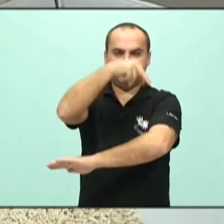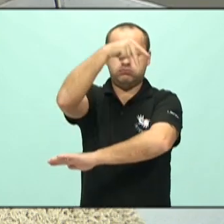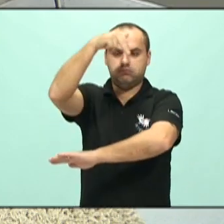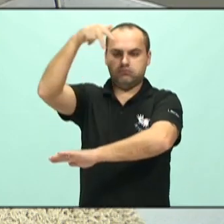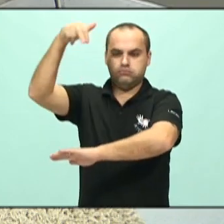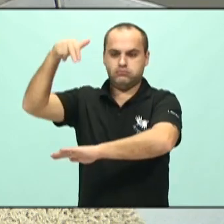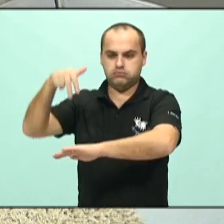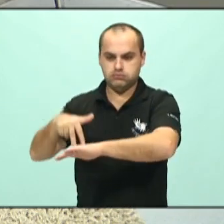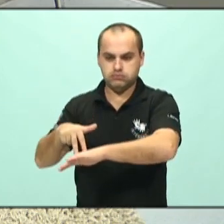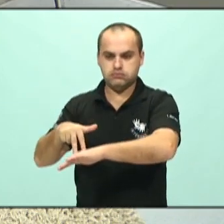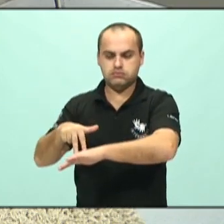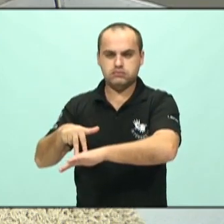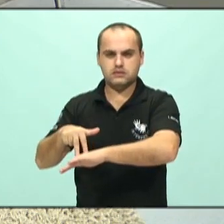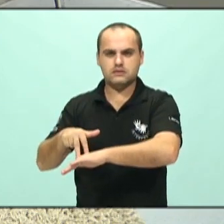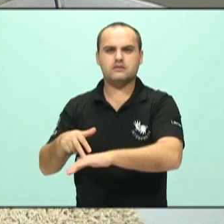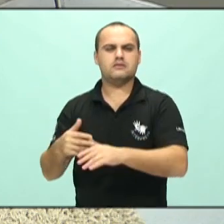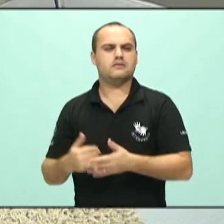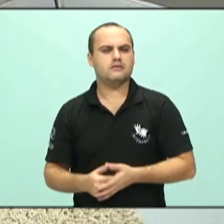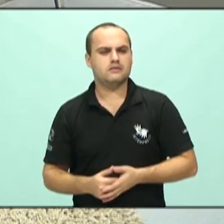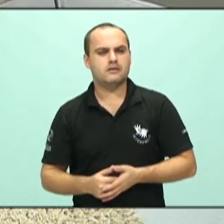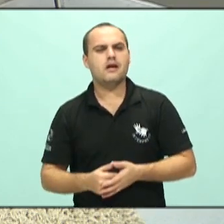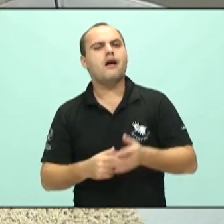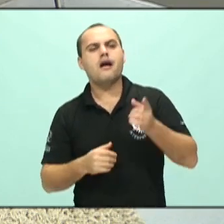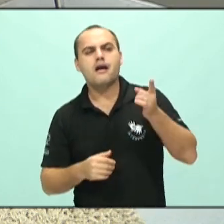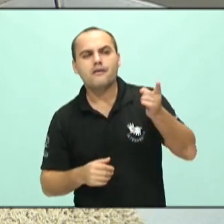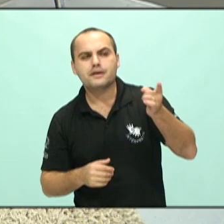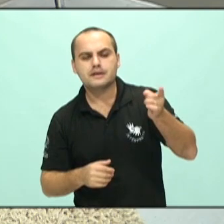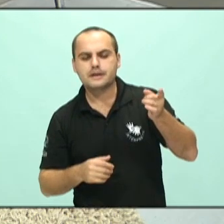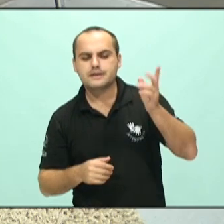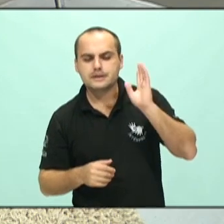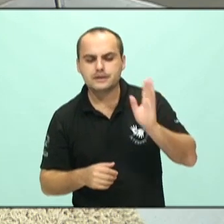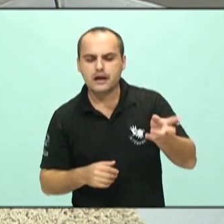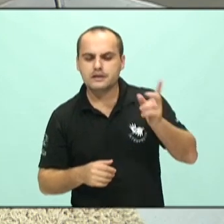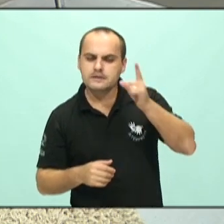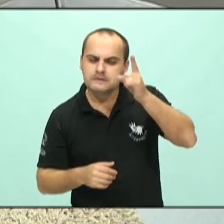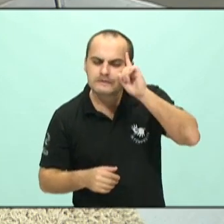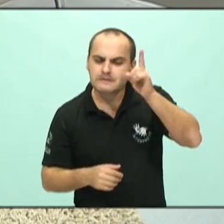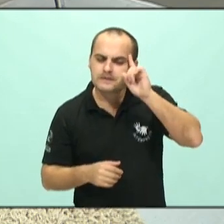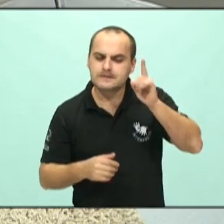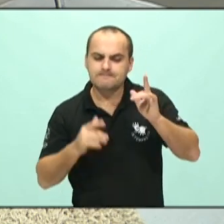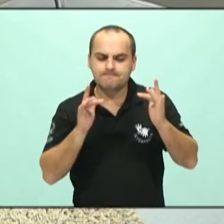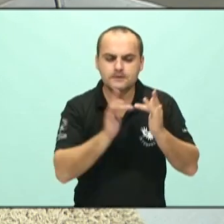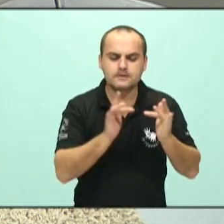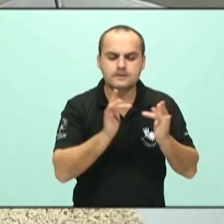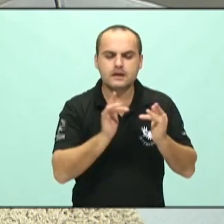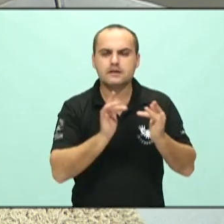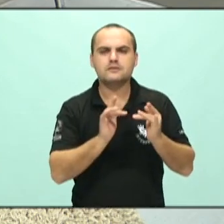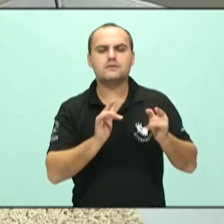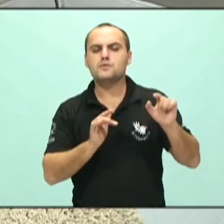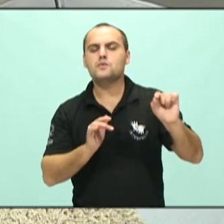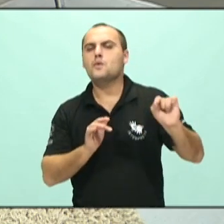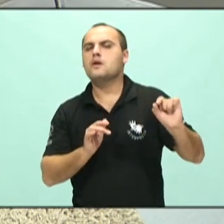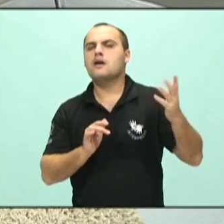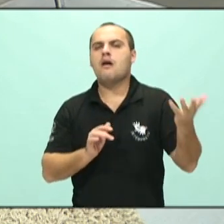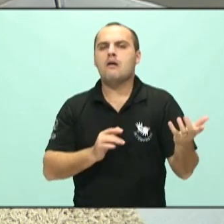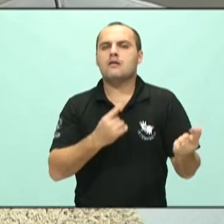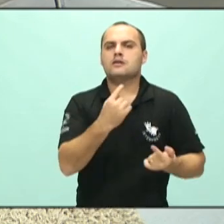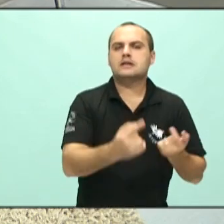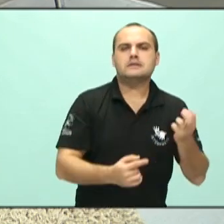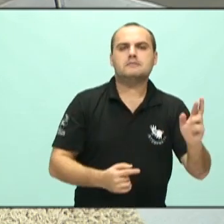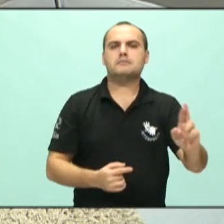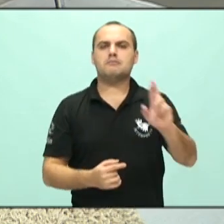situação. A quantas anda o senhor, que está diuturnamente junto com as